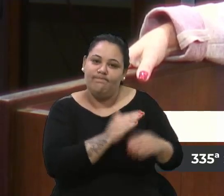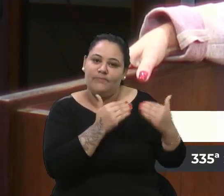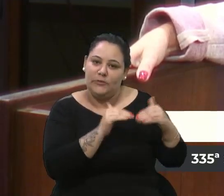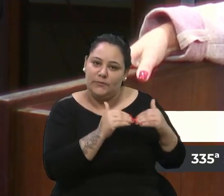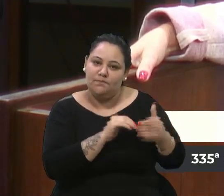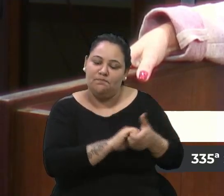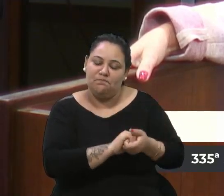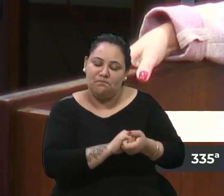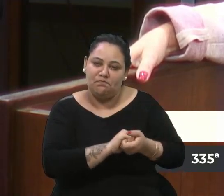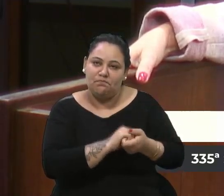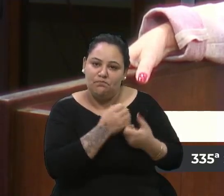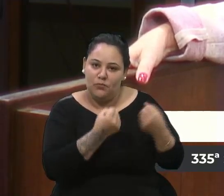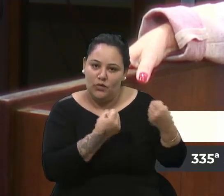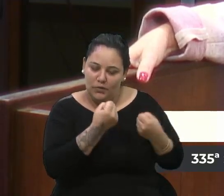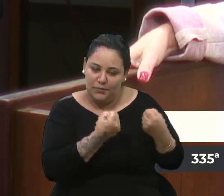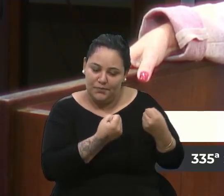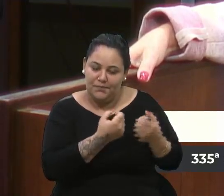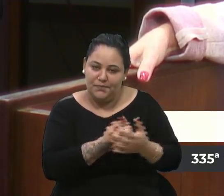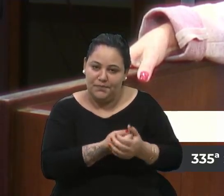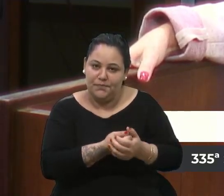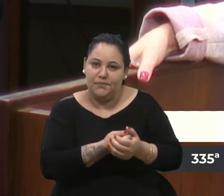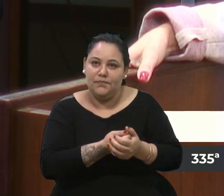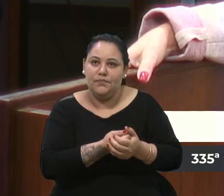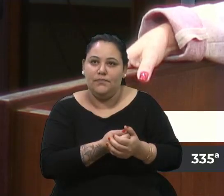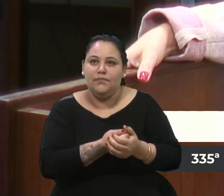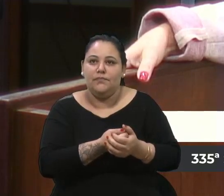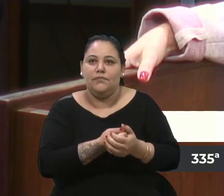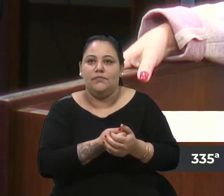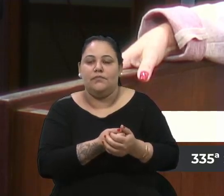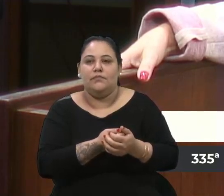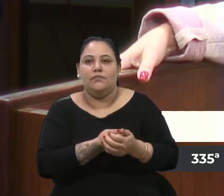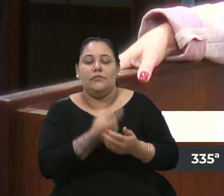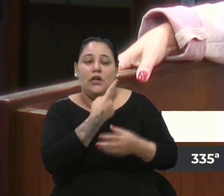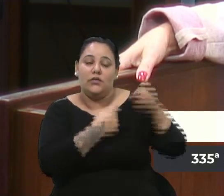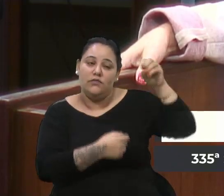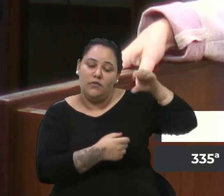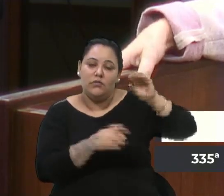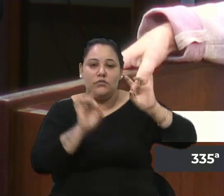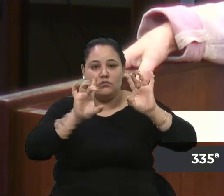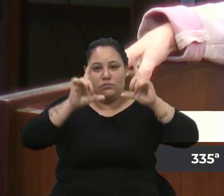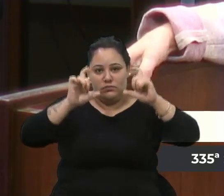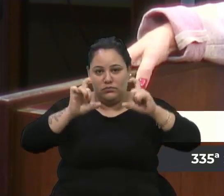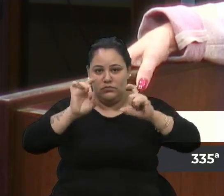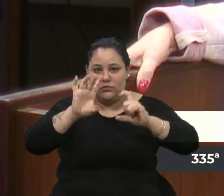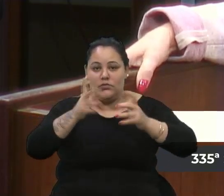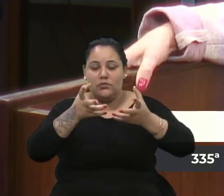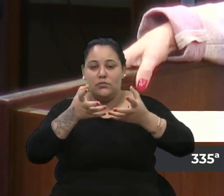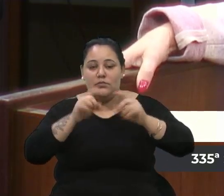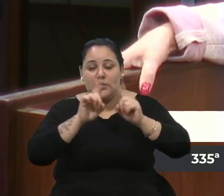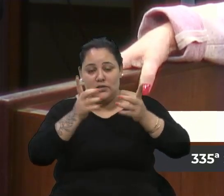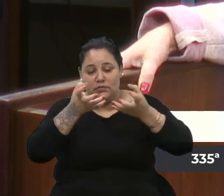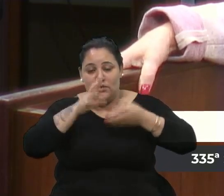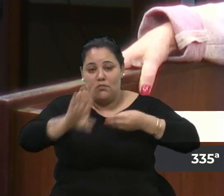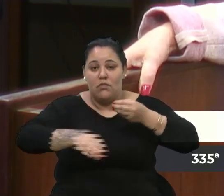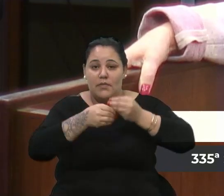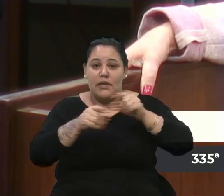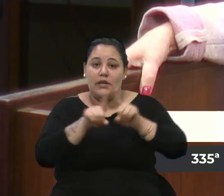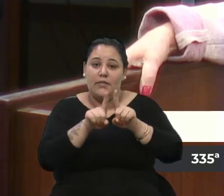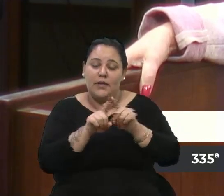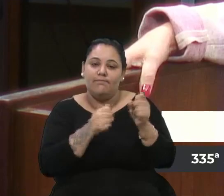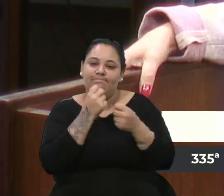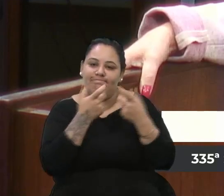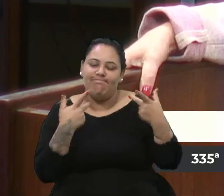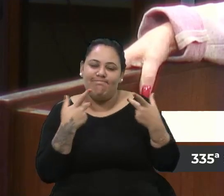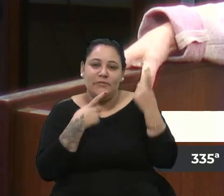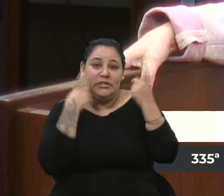A situação... os slides eram esses, mas eu gostaria de falar um pouquinho essa questão que me preocupa